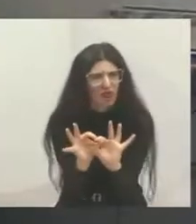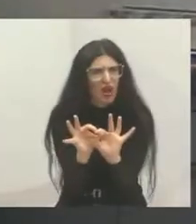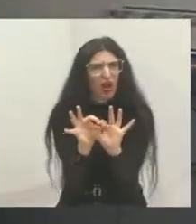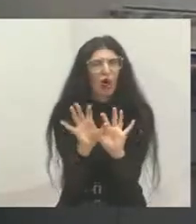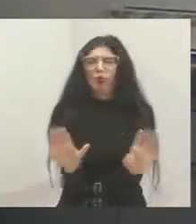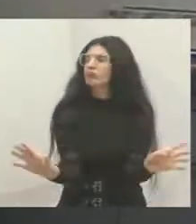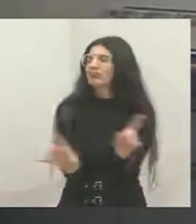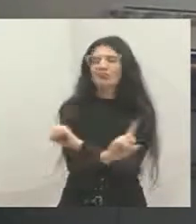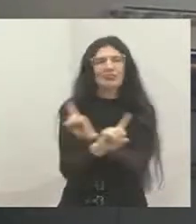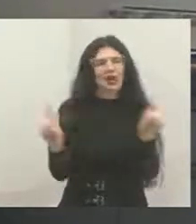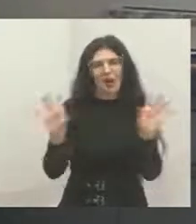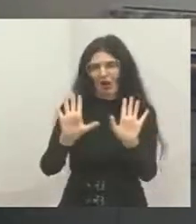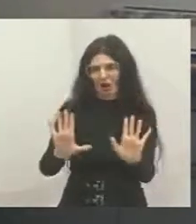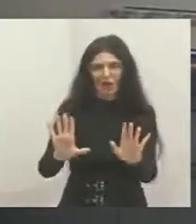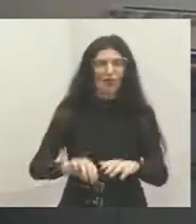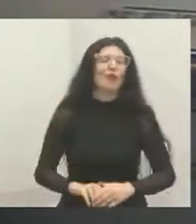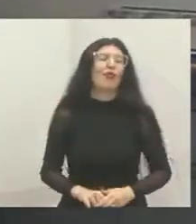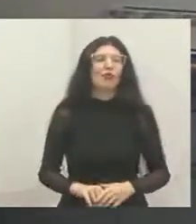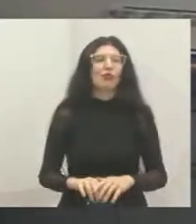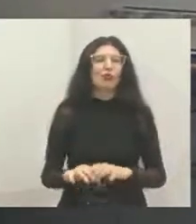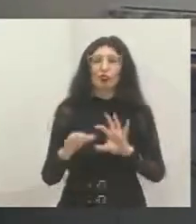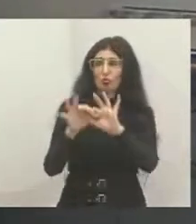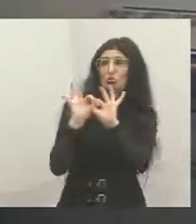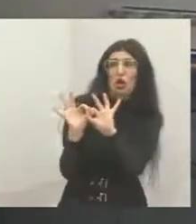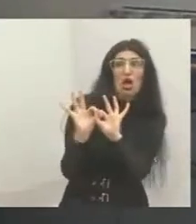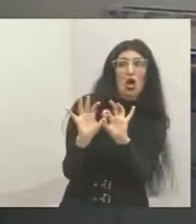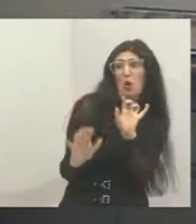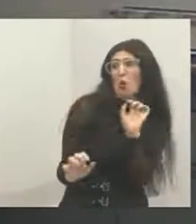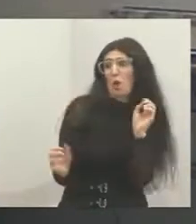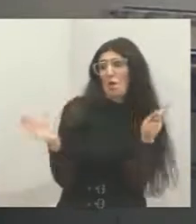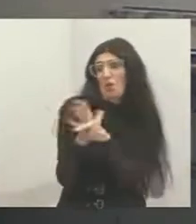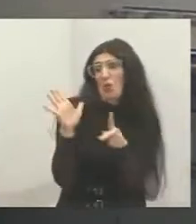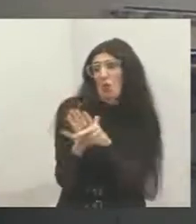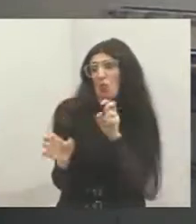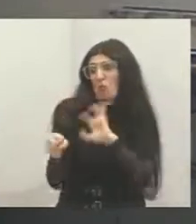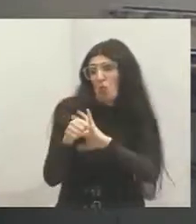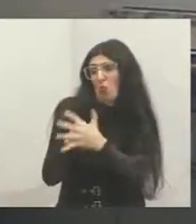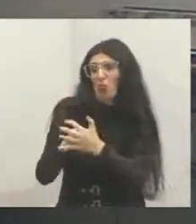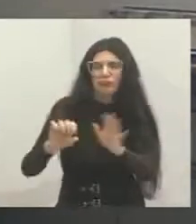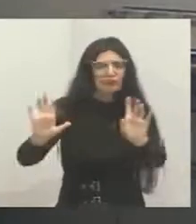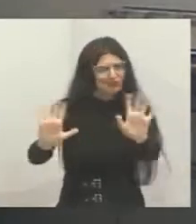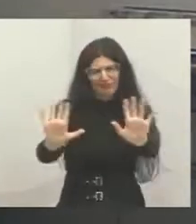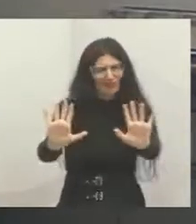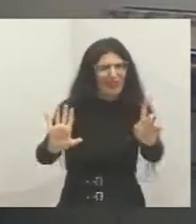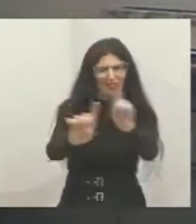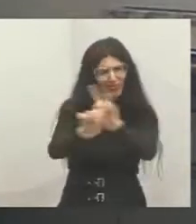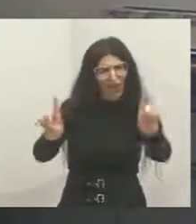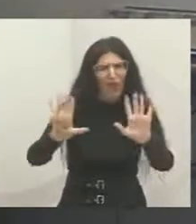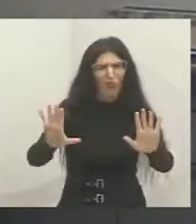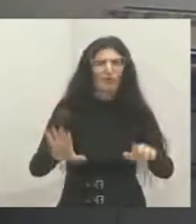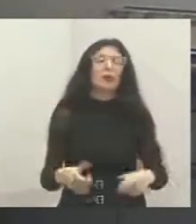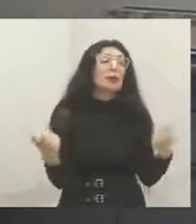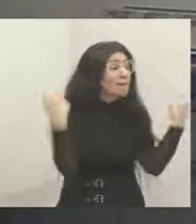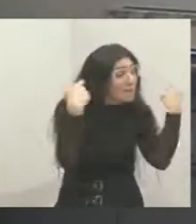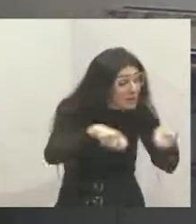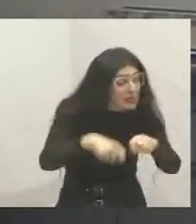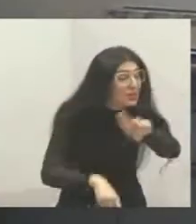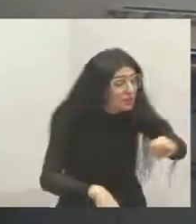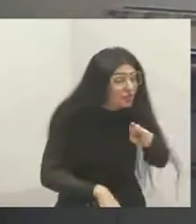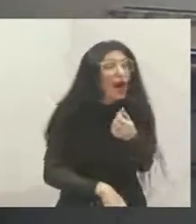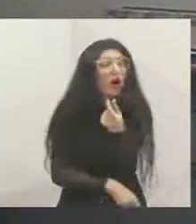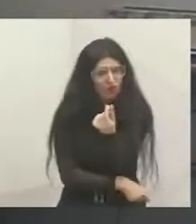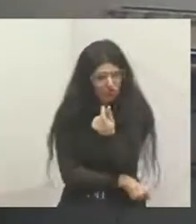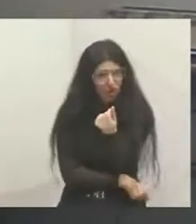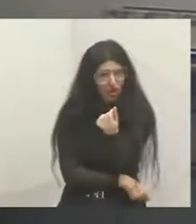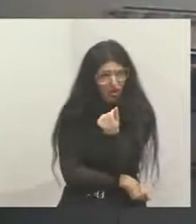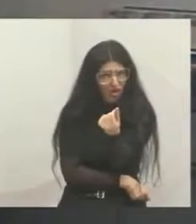Covid, pode ser aplicado aonde quiser, ou melhor dizendo, aonde for necessário, onde quiser não, né? Não tem